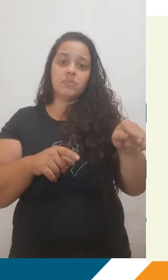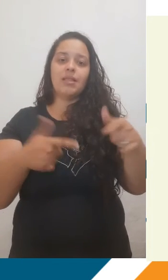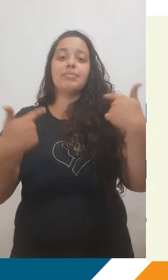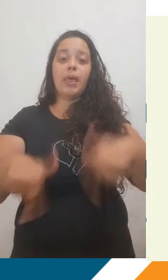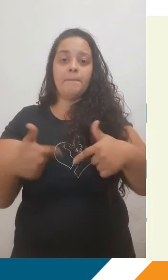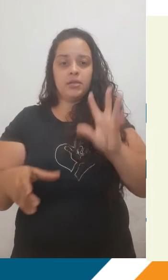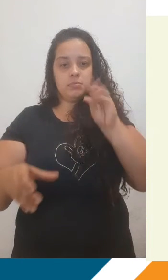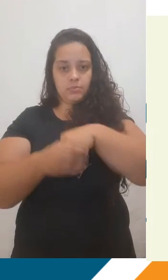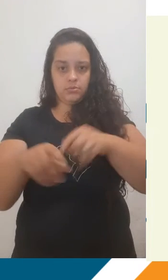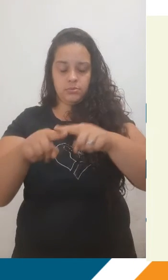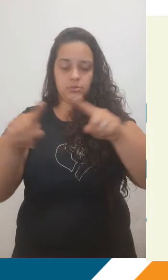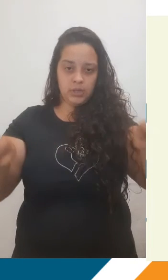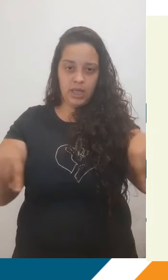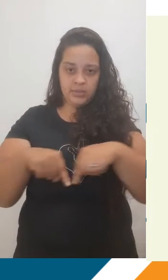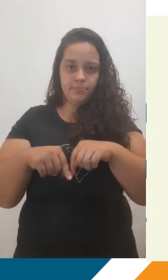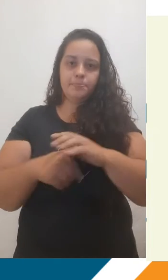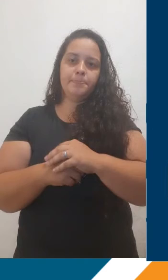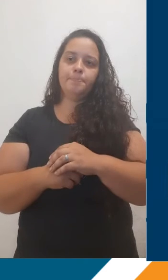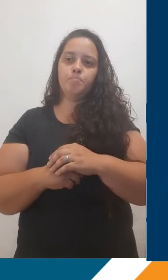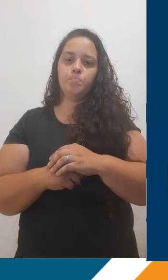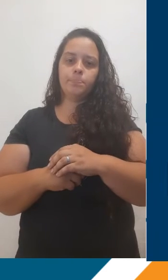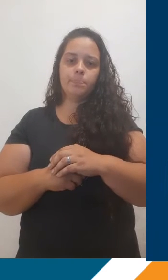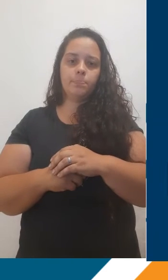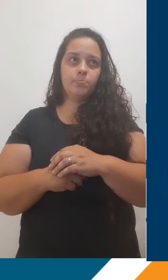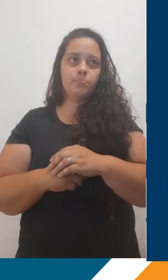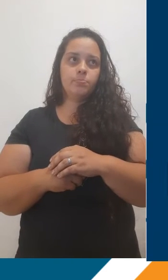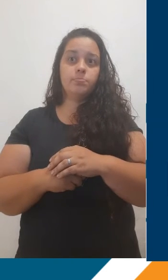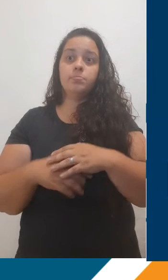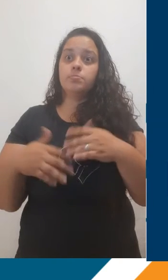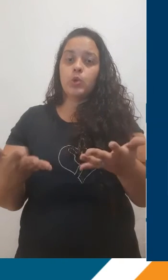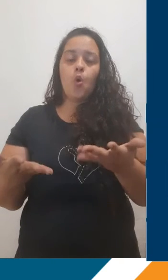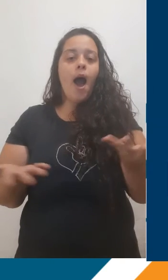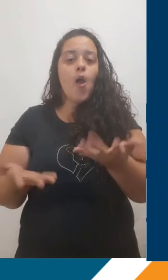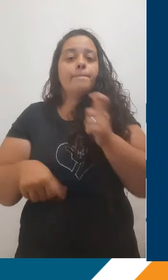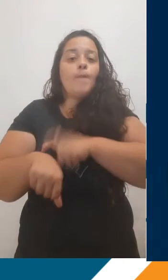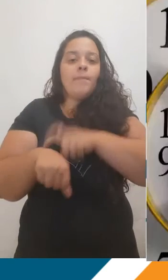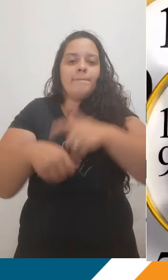estão trabalhando para atendê-lo no local. Durante a prova.